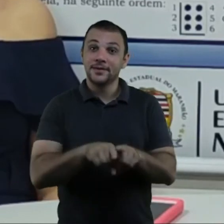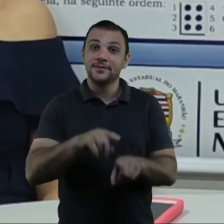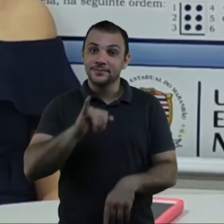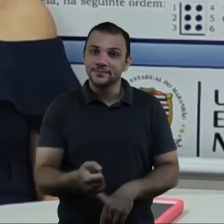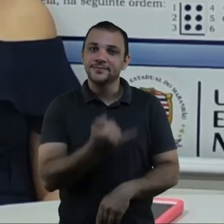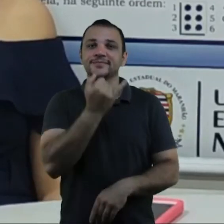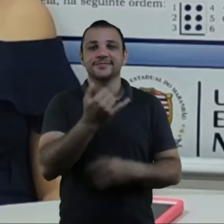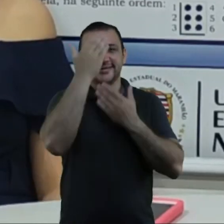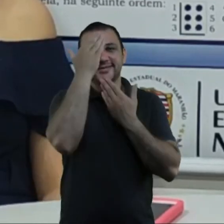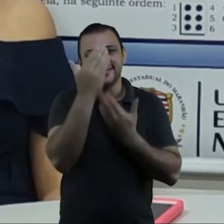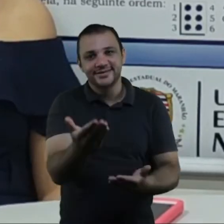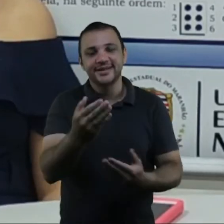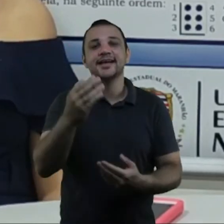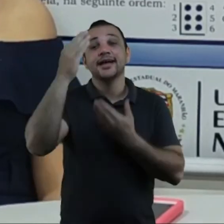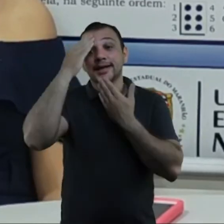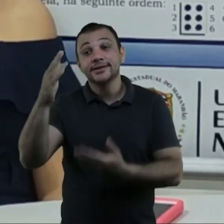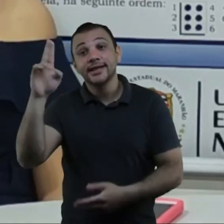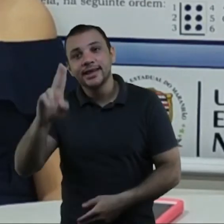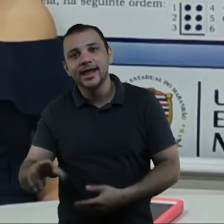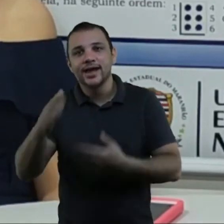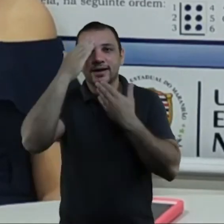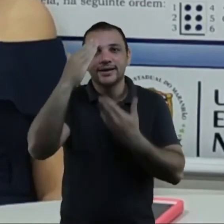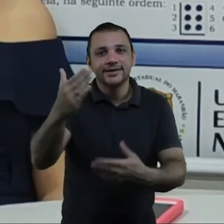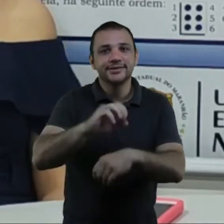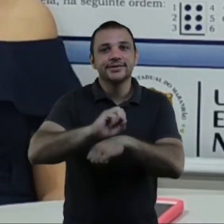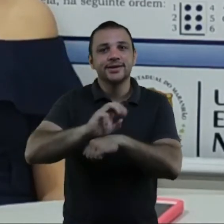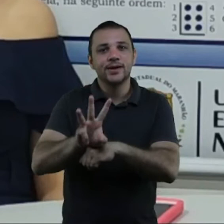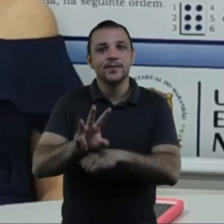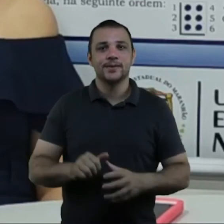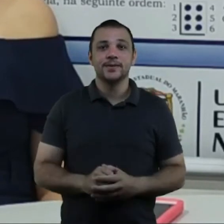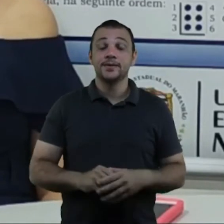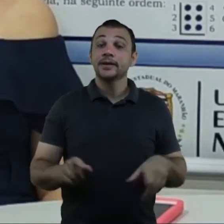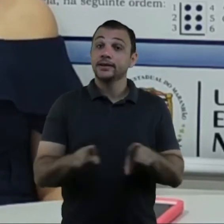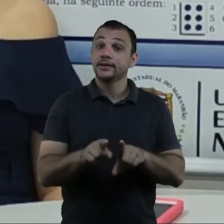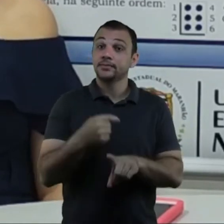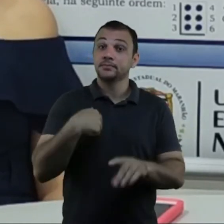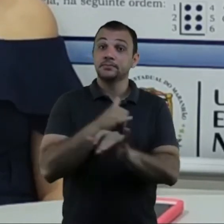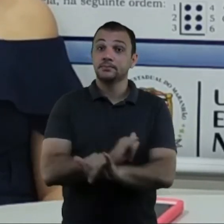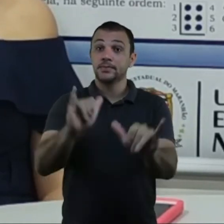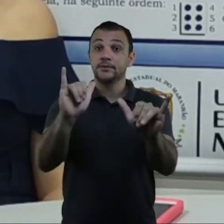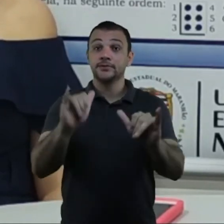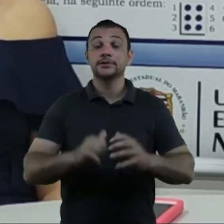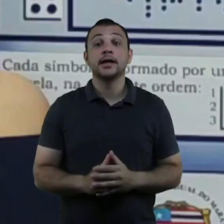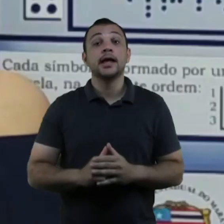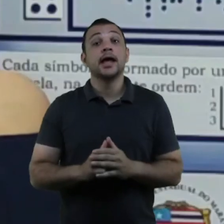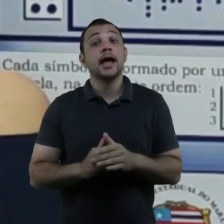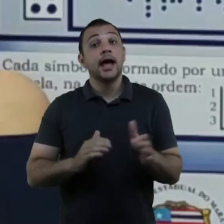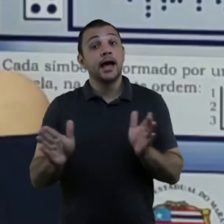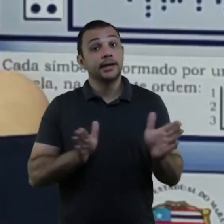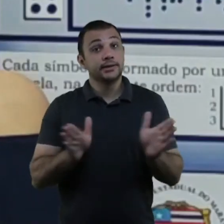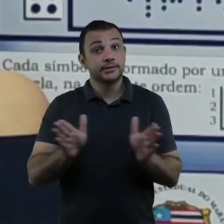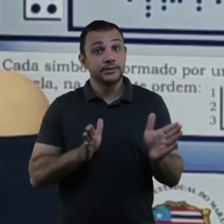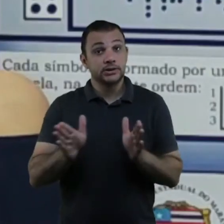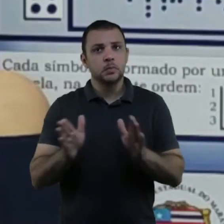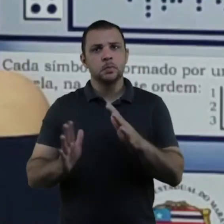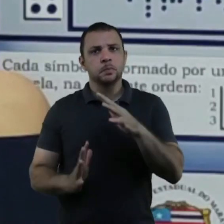de agradecer, né, pela oportunidade, agradecer ao UNAL, agradecer ao UEMA e queria dizer